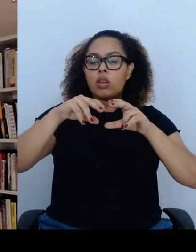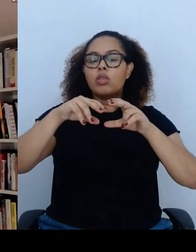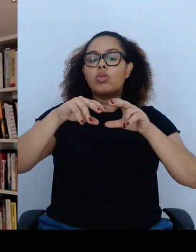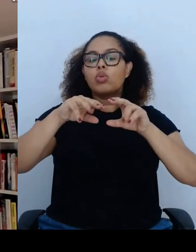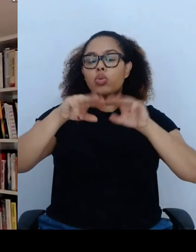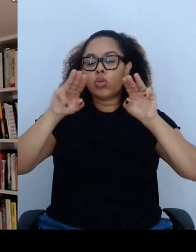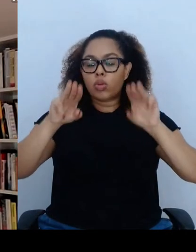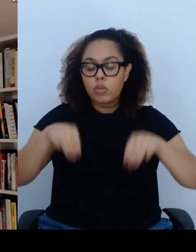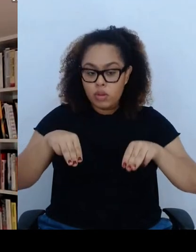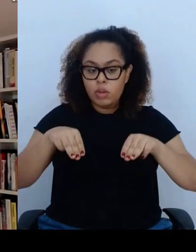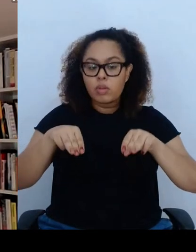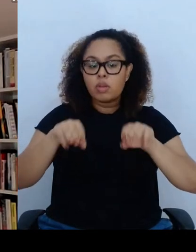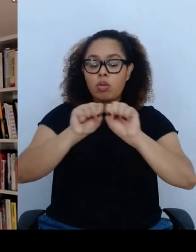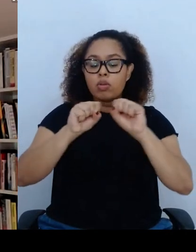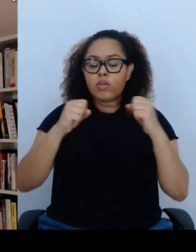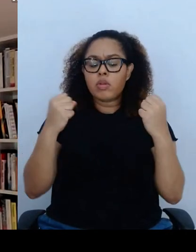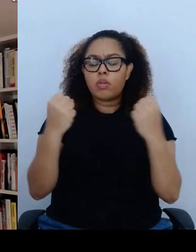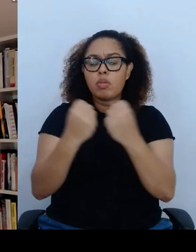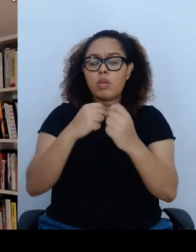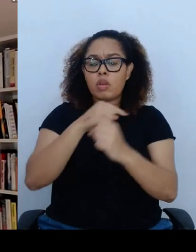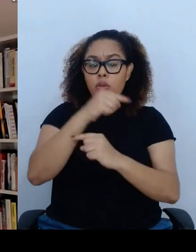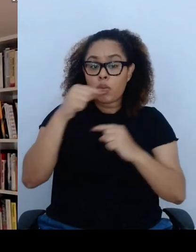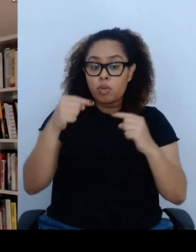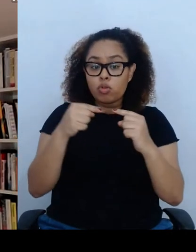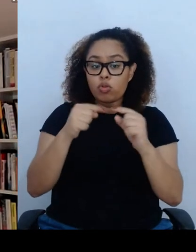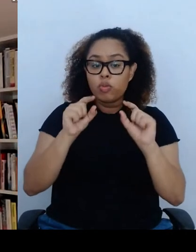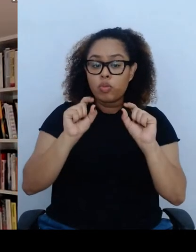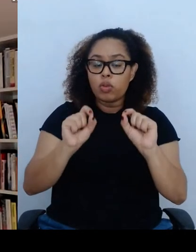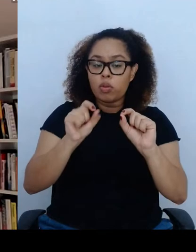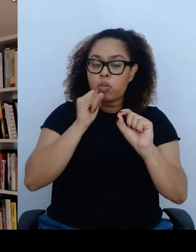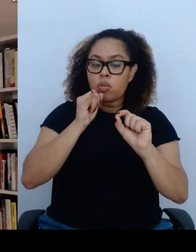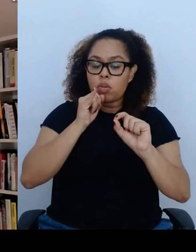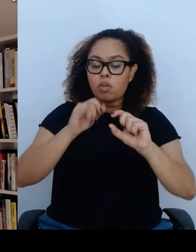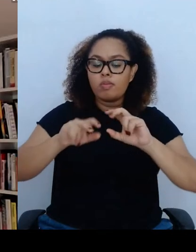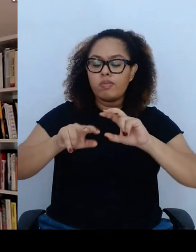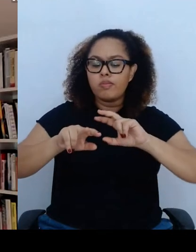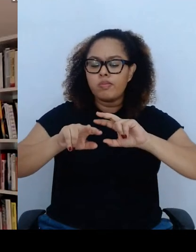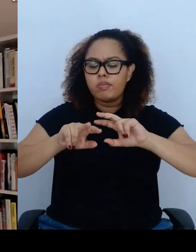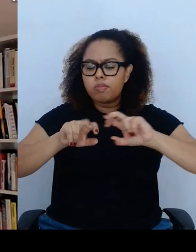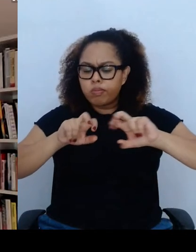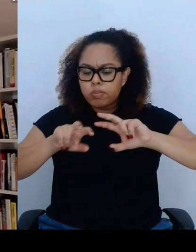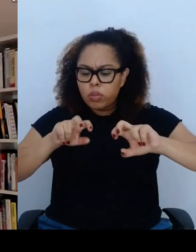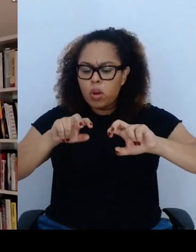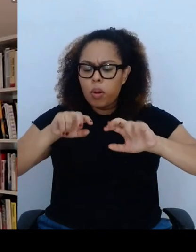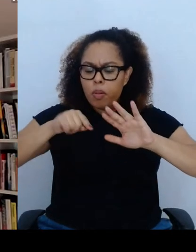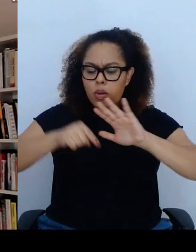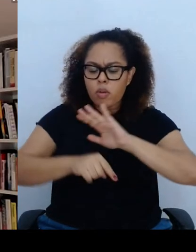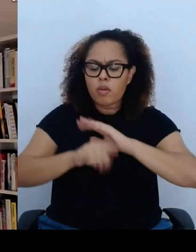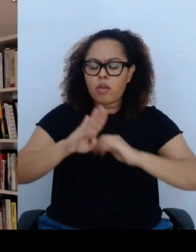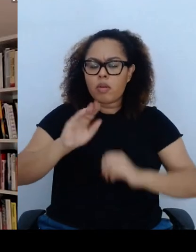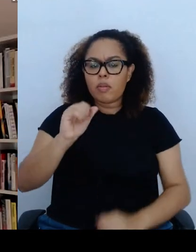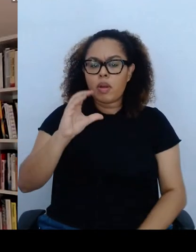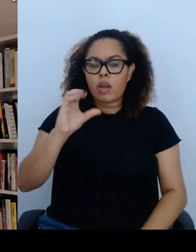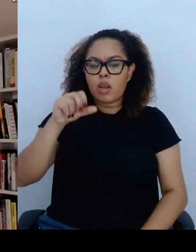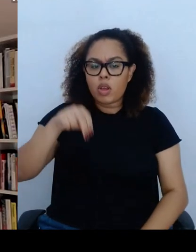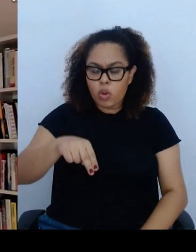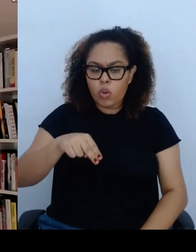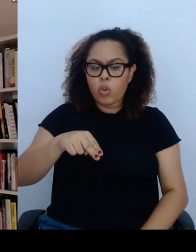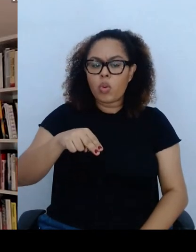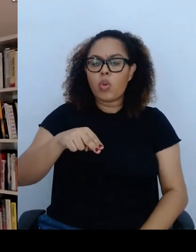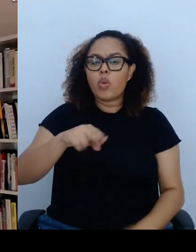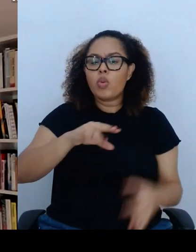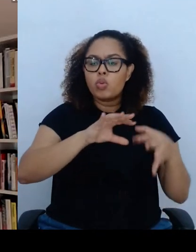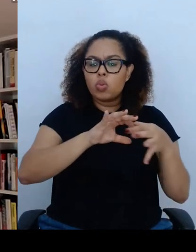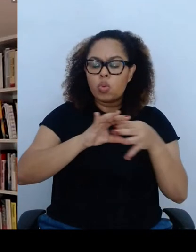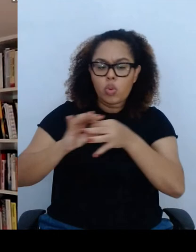exposição exploram um ponto de vista quard bacon não Panorama Mais amplo dedicado ao que a gente